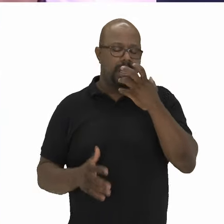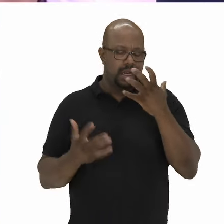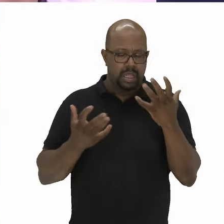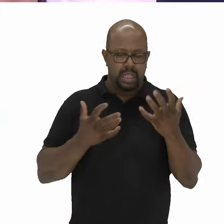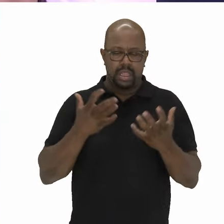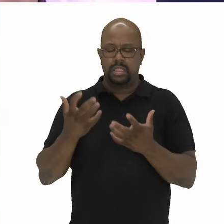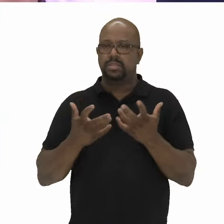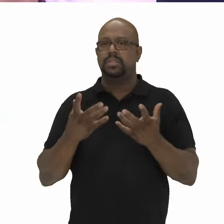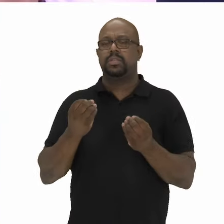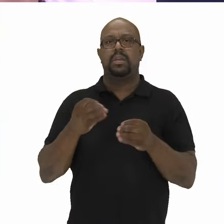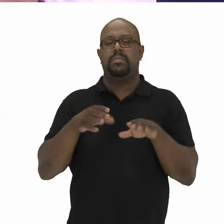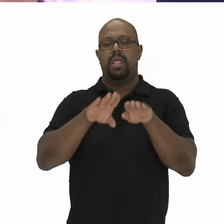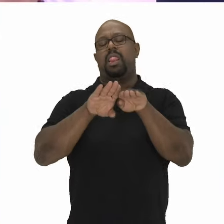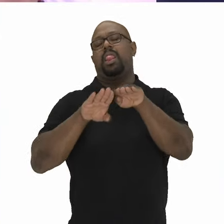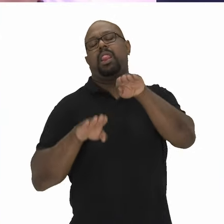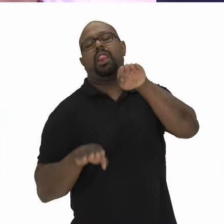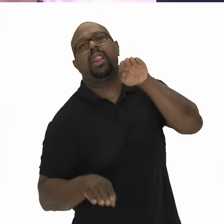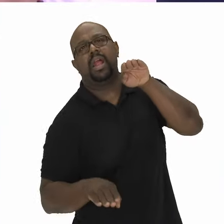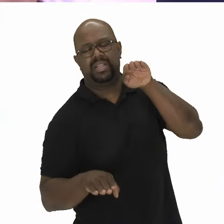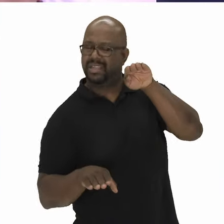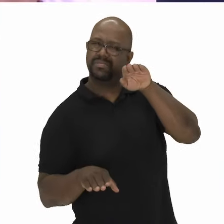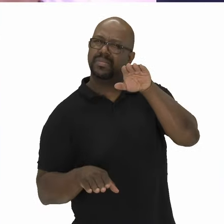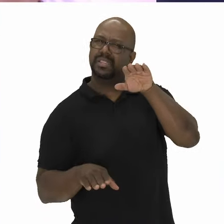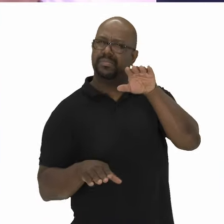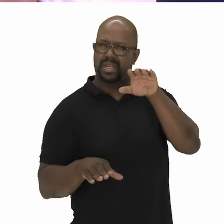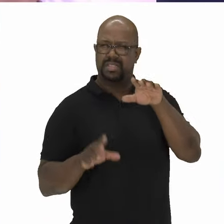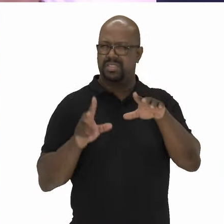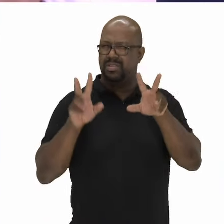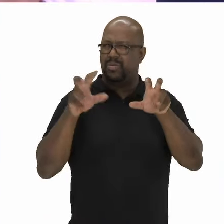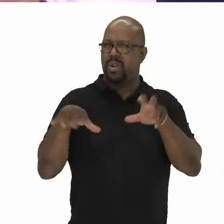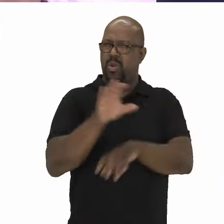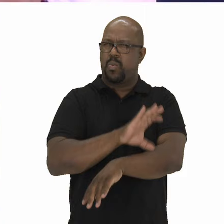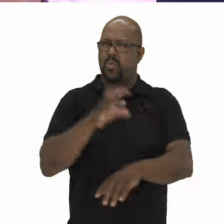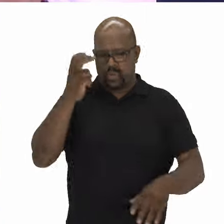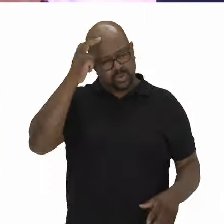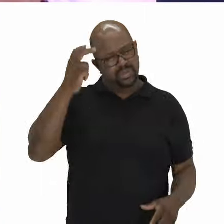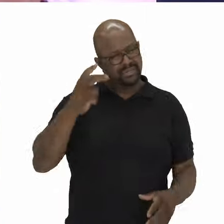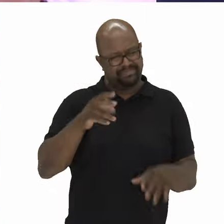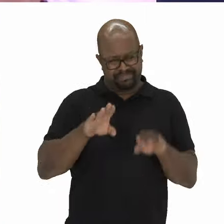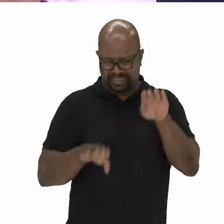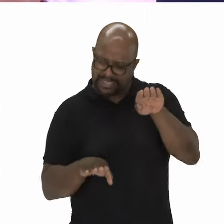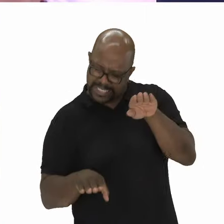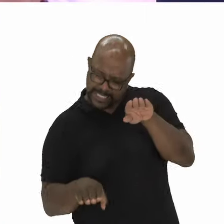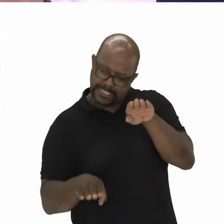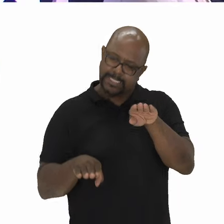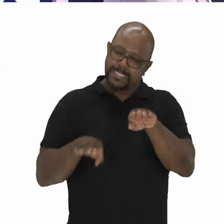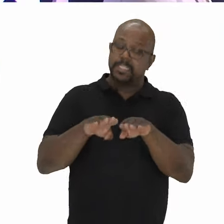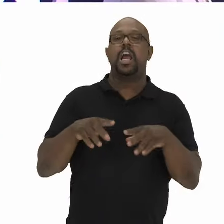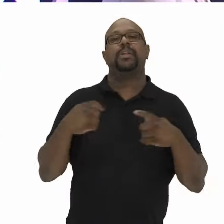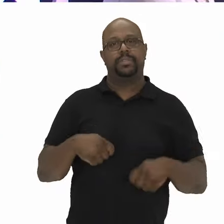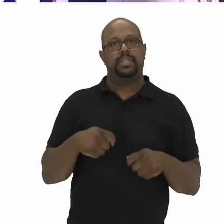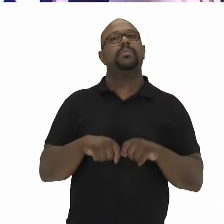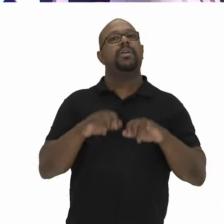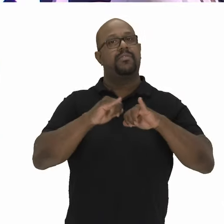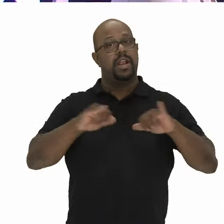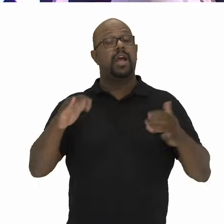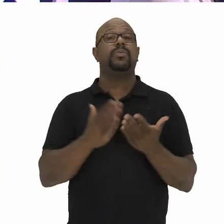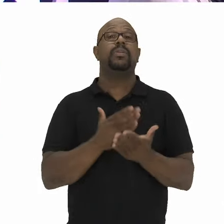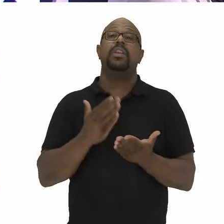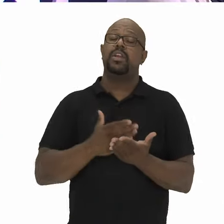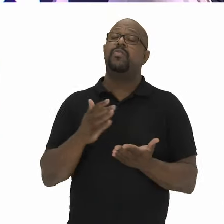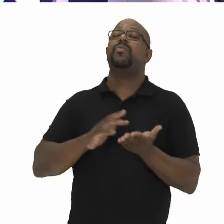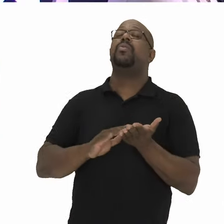saiam numa situação de tanta desigualdade cultural para viverem suas vidas e a gente não pode deixar